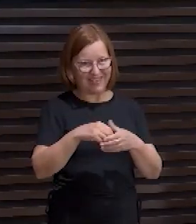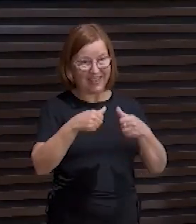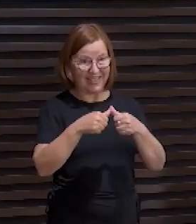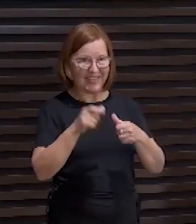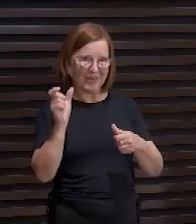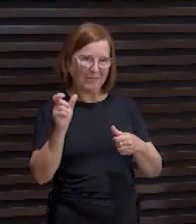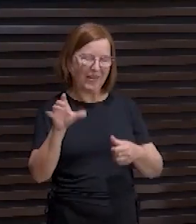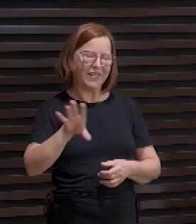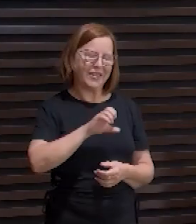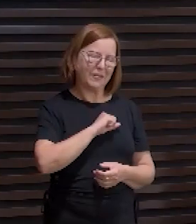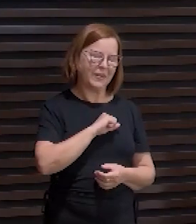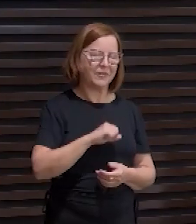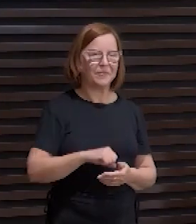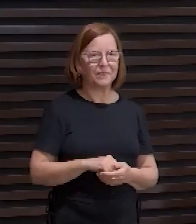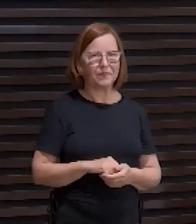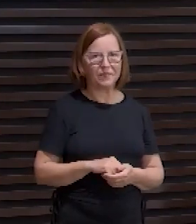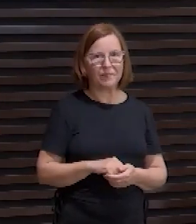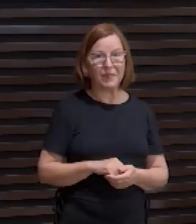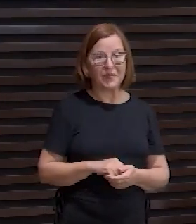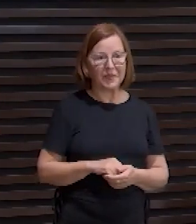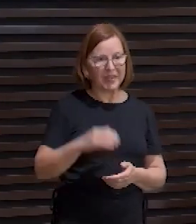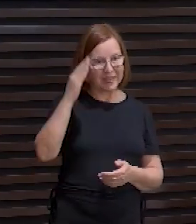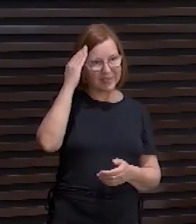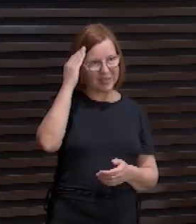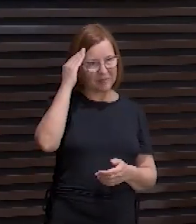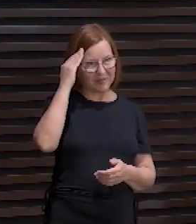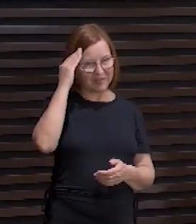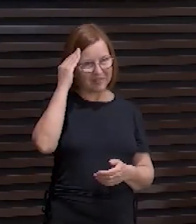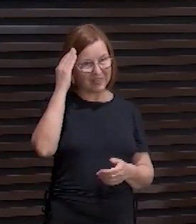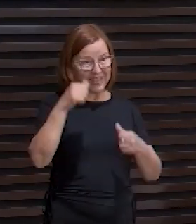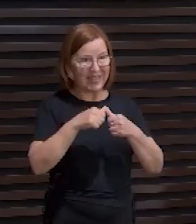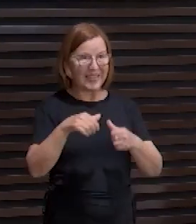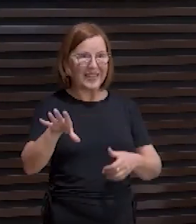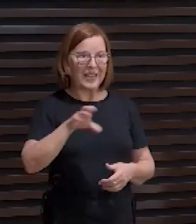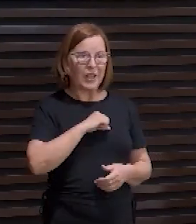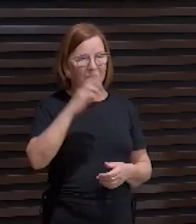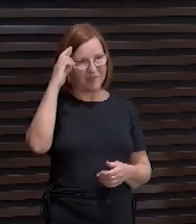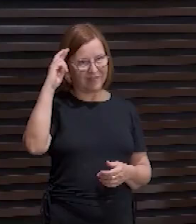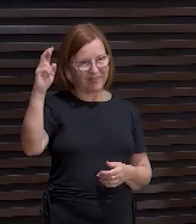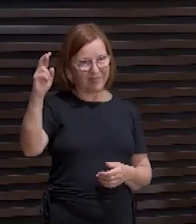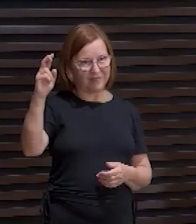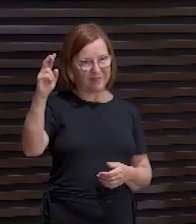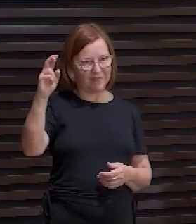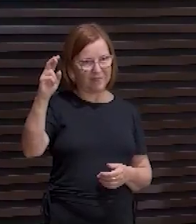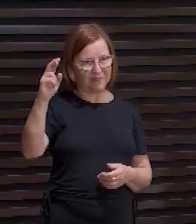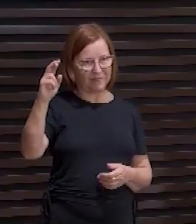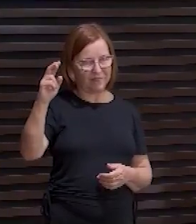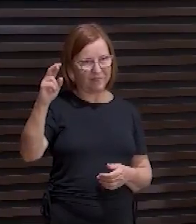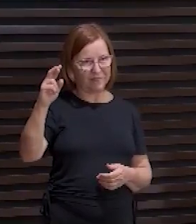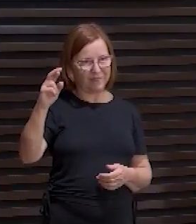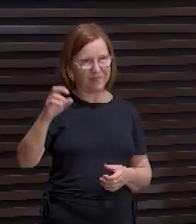Então a gente continua, sabendo que esse amor do Senhor é